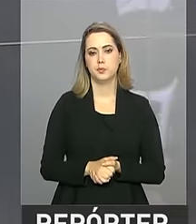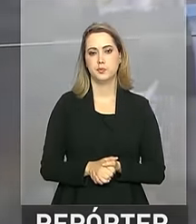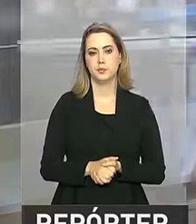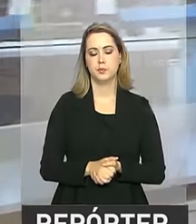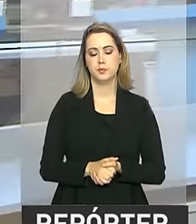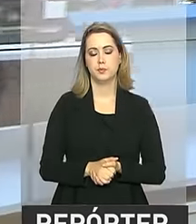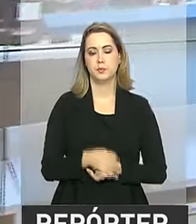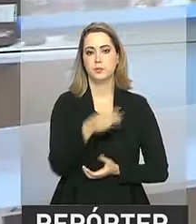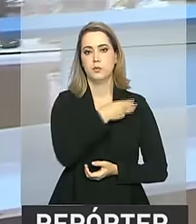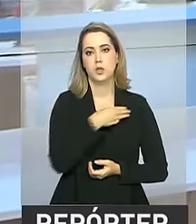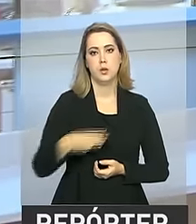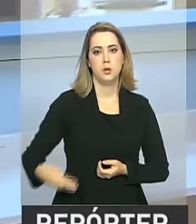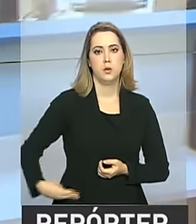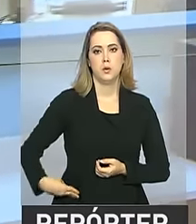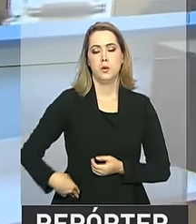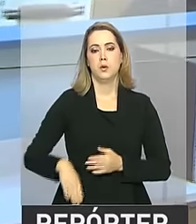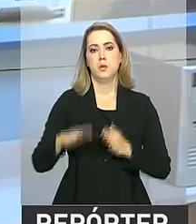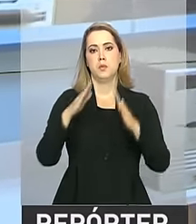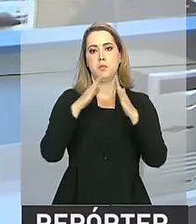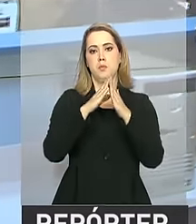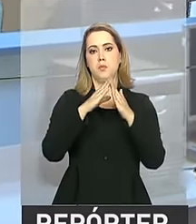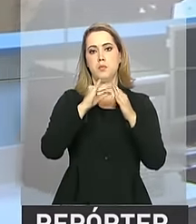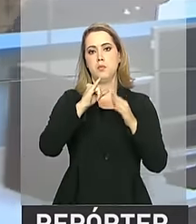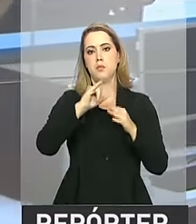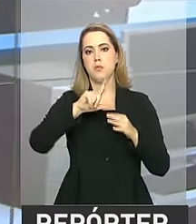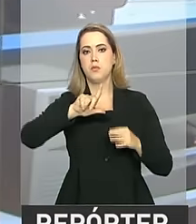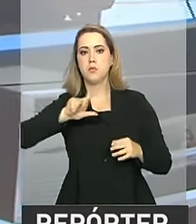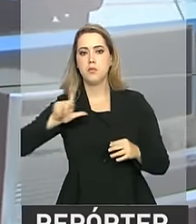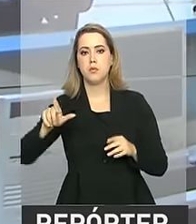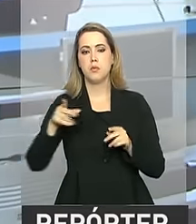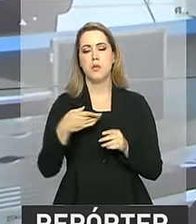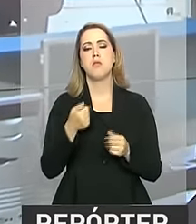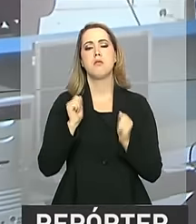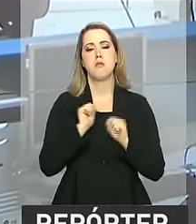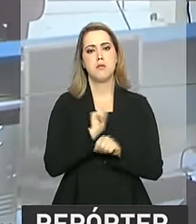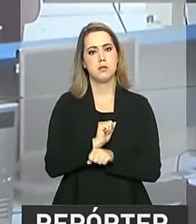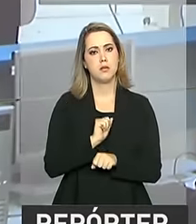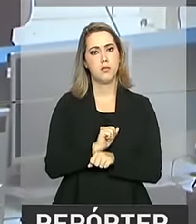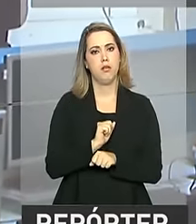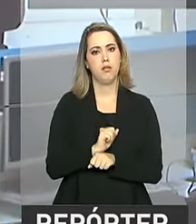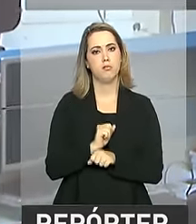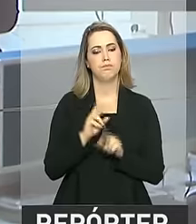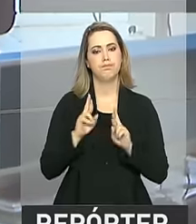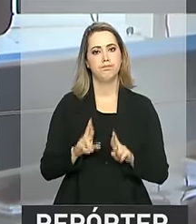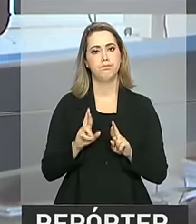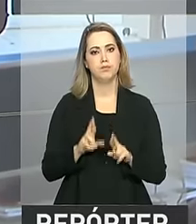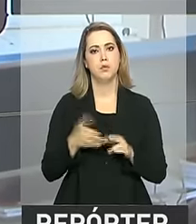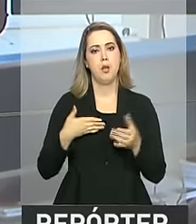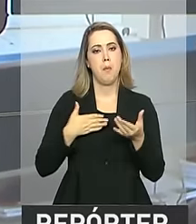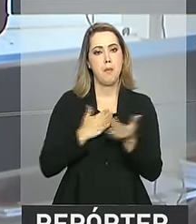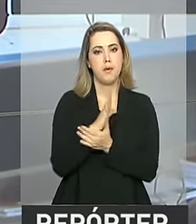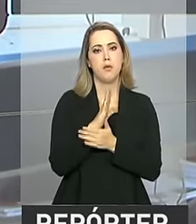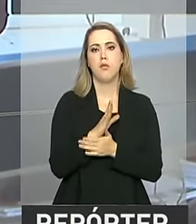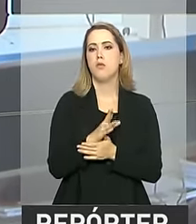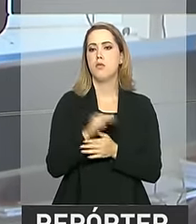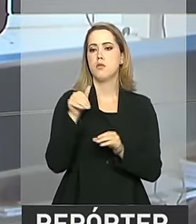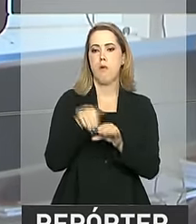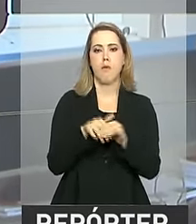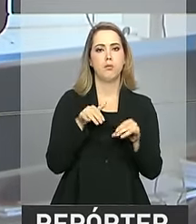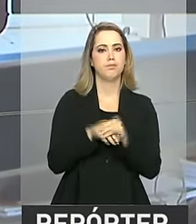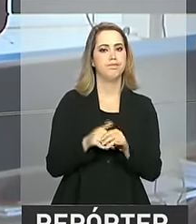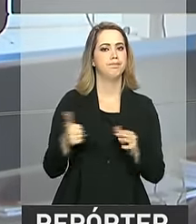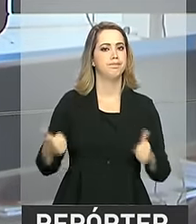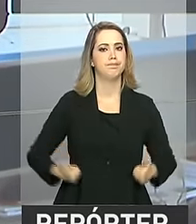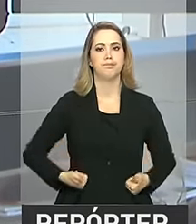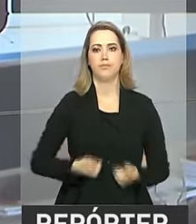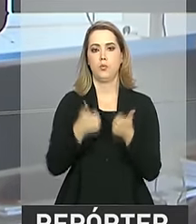o ministro-chefe da Casa Civil, Eliseu Padilha, espera que os deputados aprovem a proposta em uma votação expressiva. Segundo ele, o governo quer